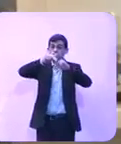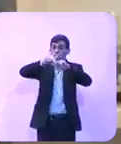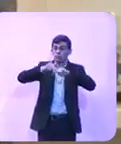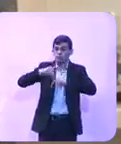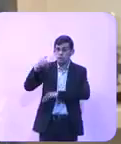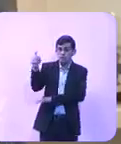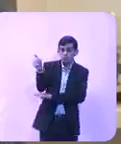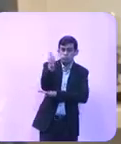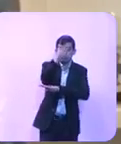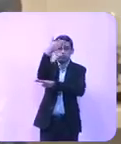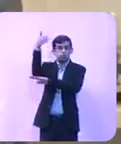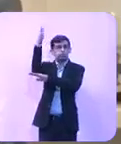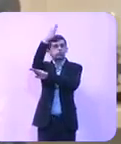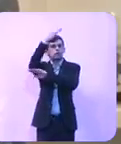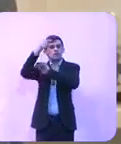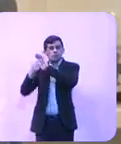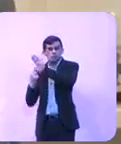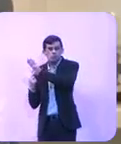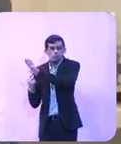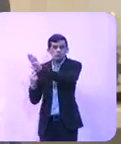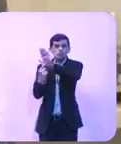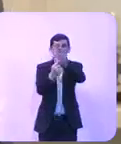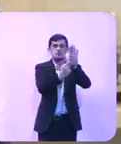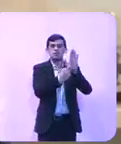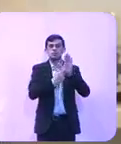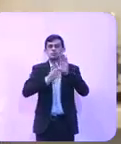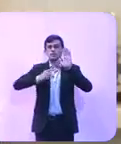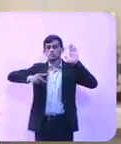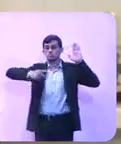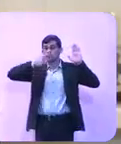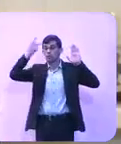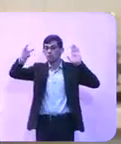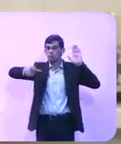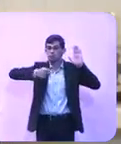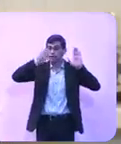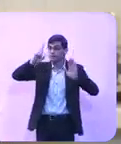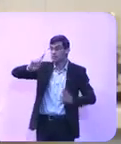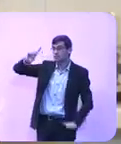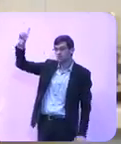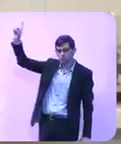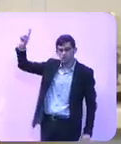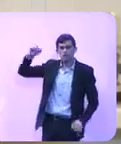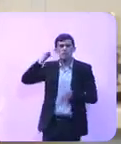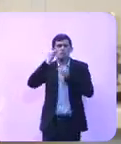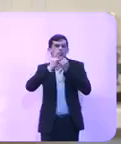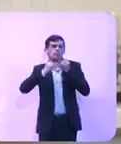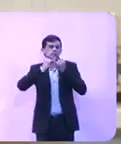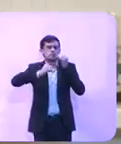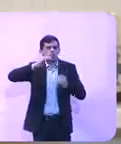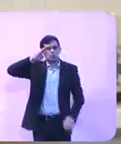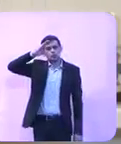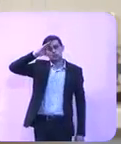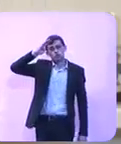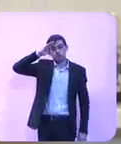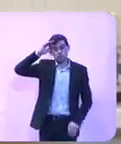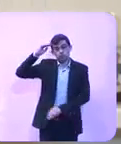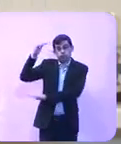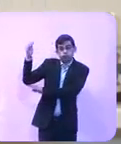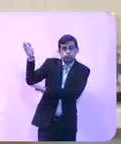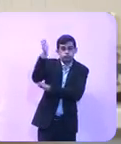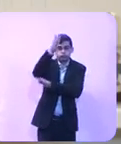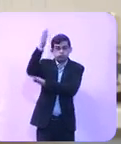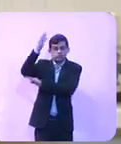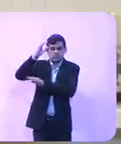suas promessas como um soldado que flamula corajosamente a bandeira